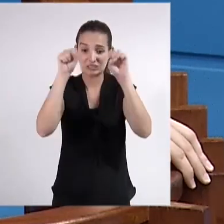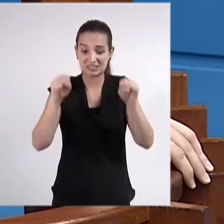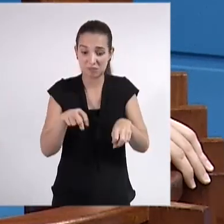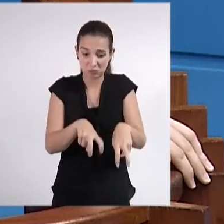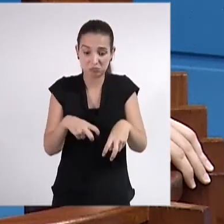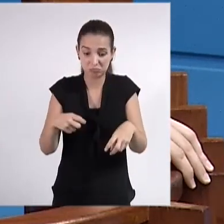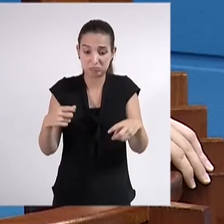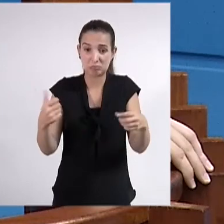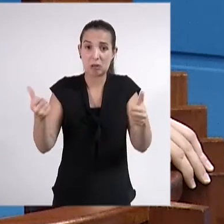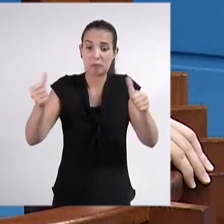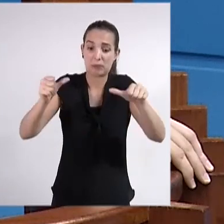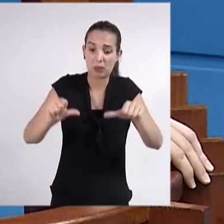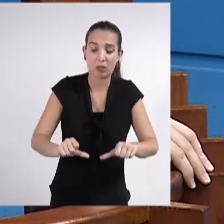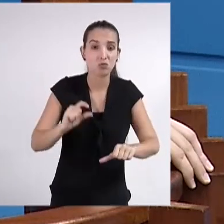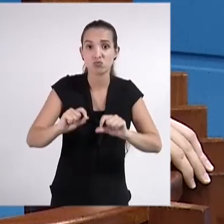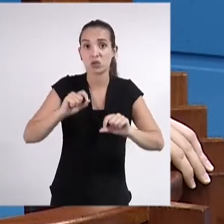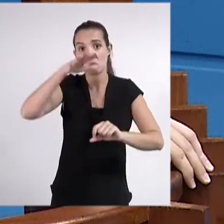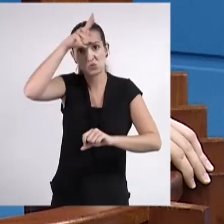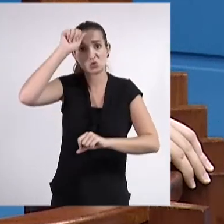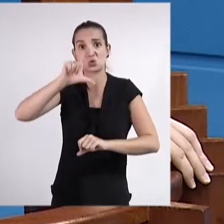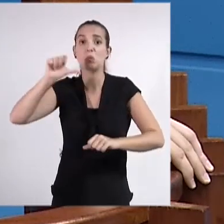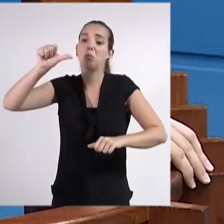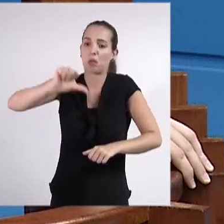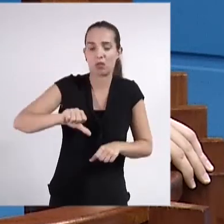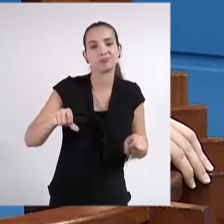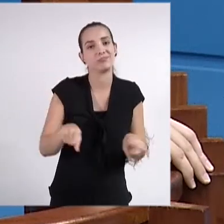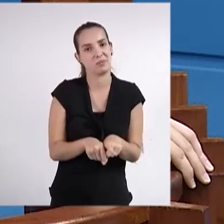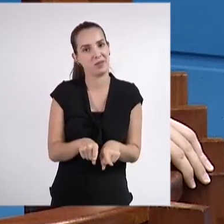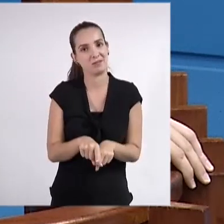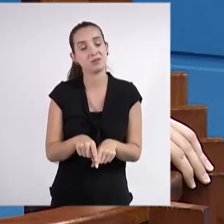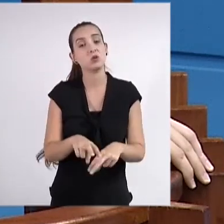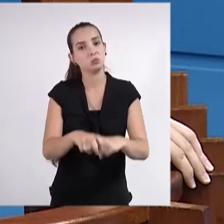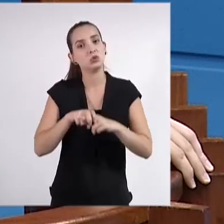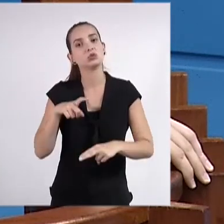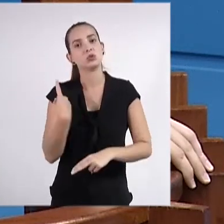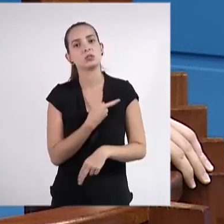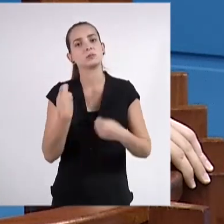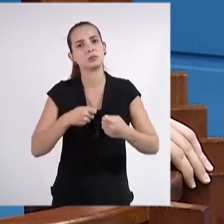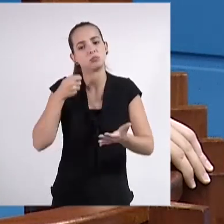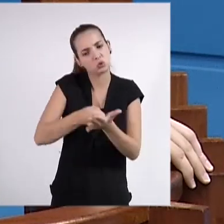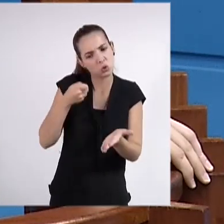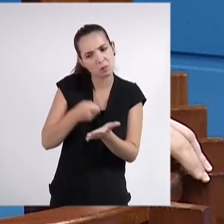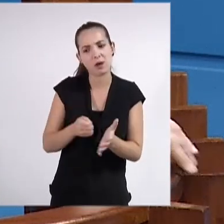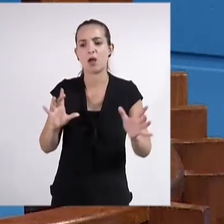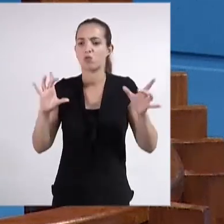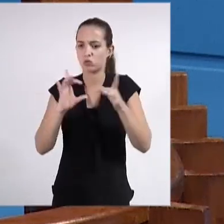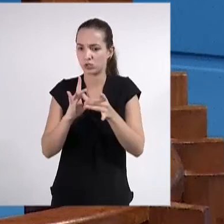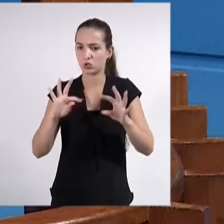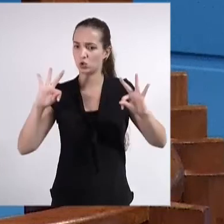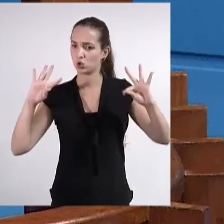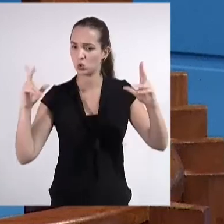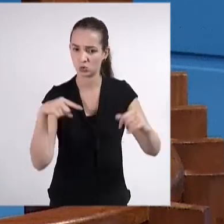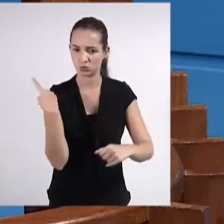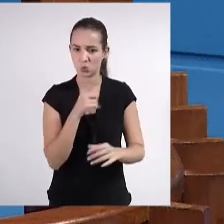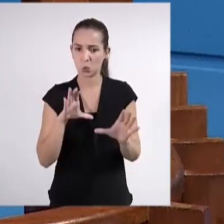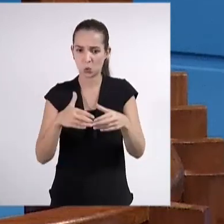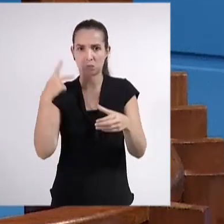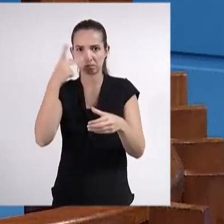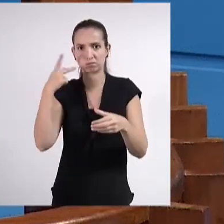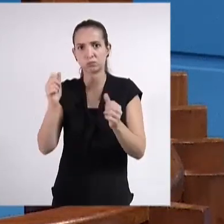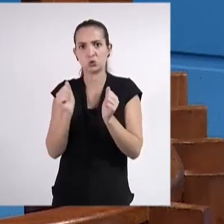Grosso do Sul, infelizmente, vai junto. Então, que essa casa se una para cobrar posicionamento no sentido de esclarecer para que